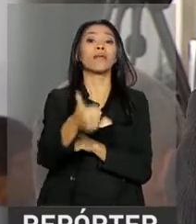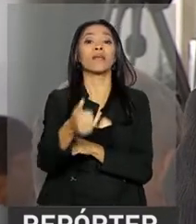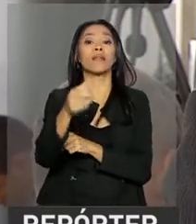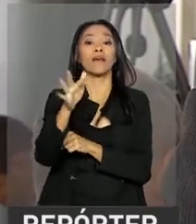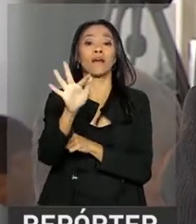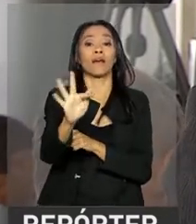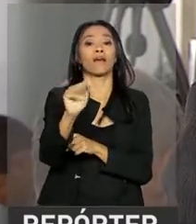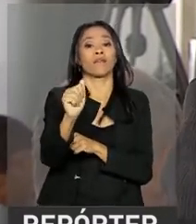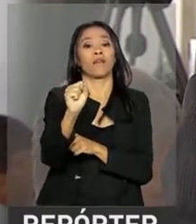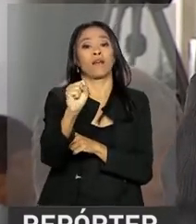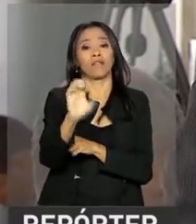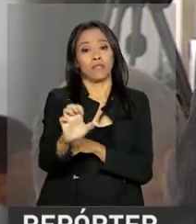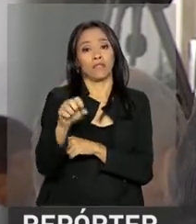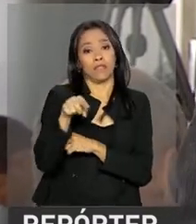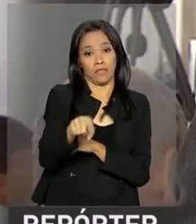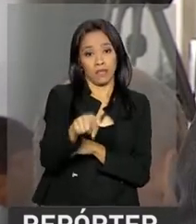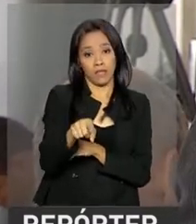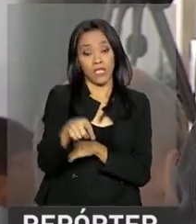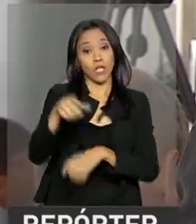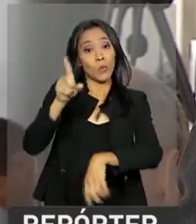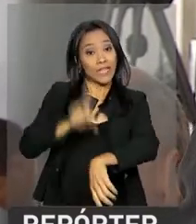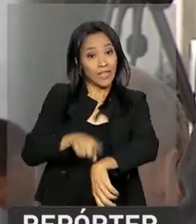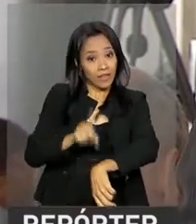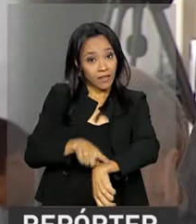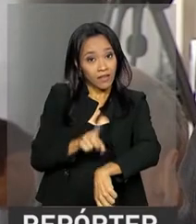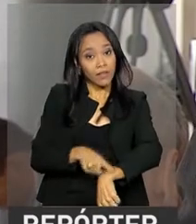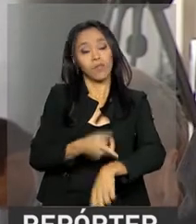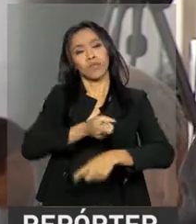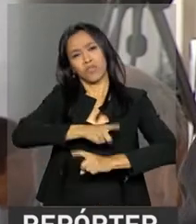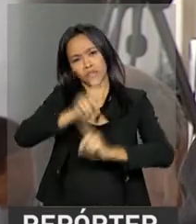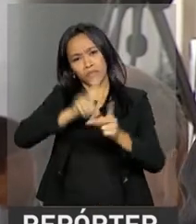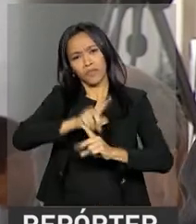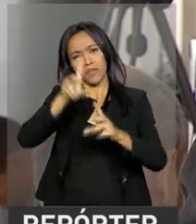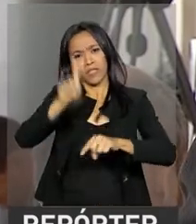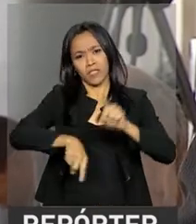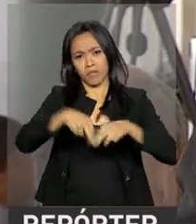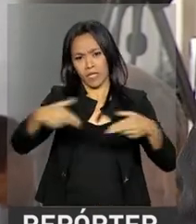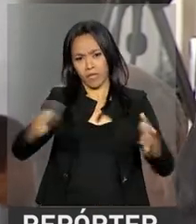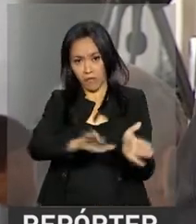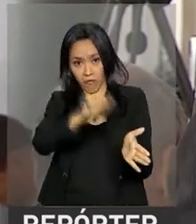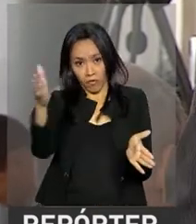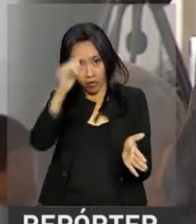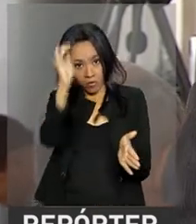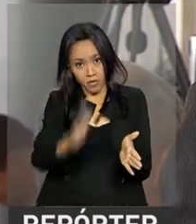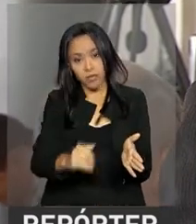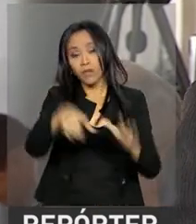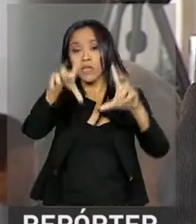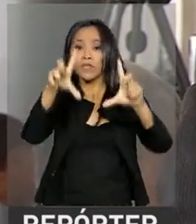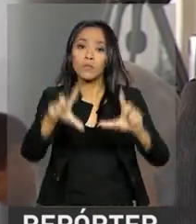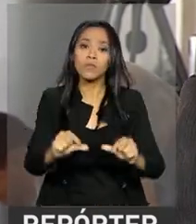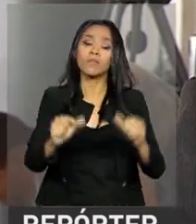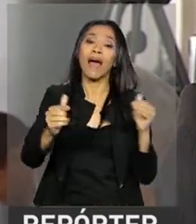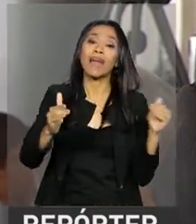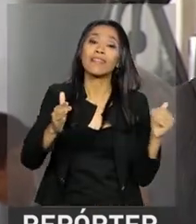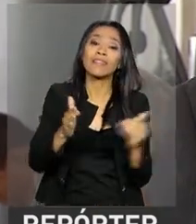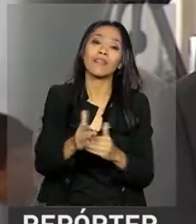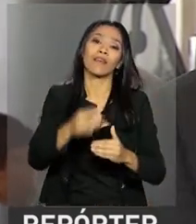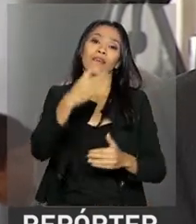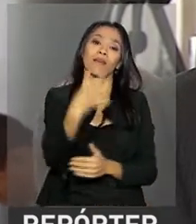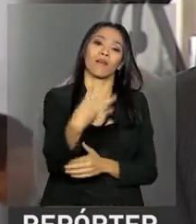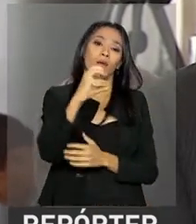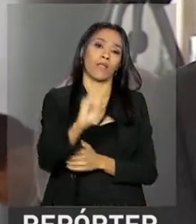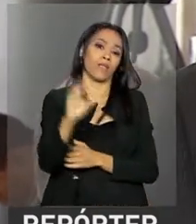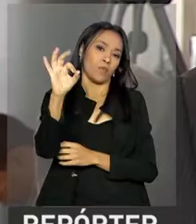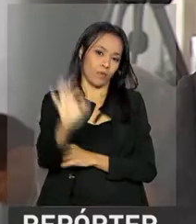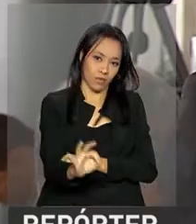do Comércio Exterior, que o tempo médio de exportação de produtos brasileiros seja reduzido em até